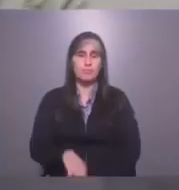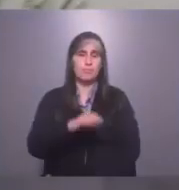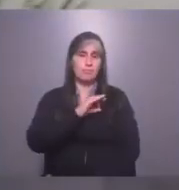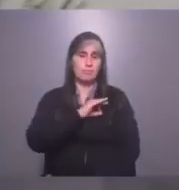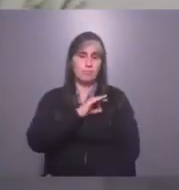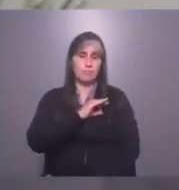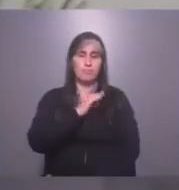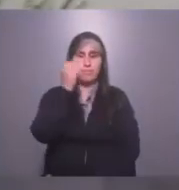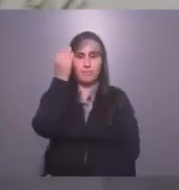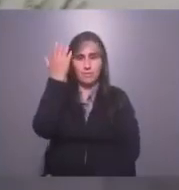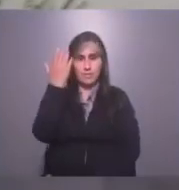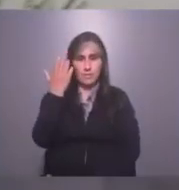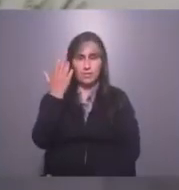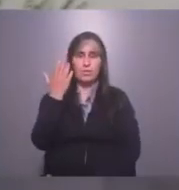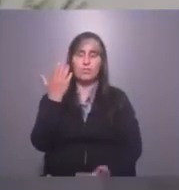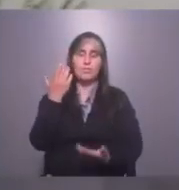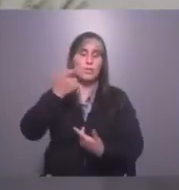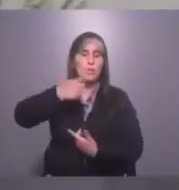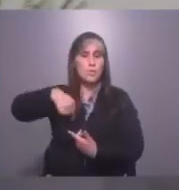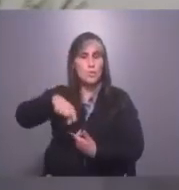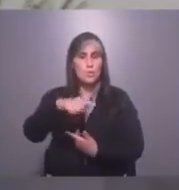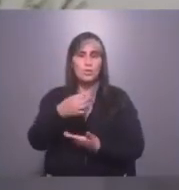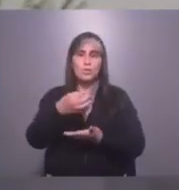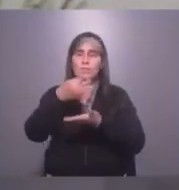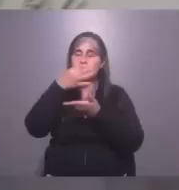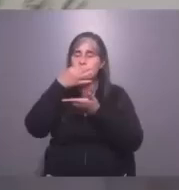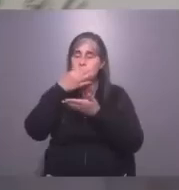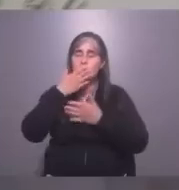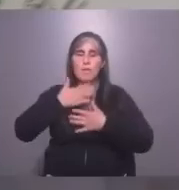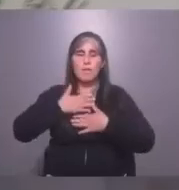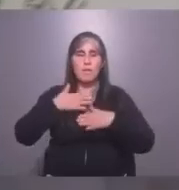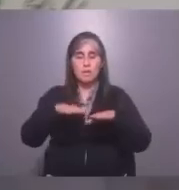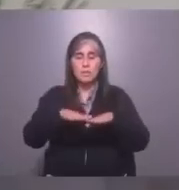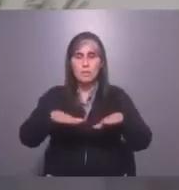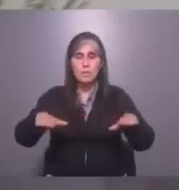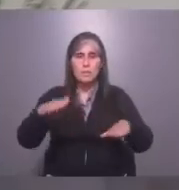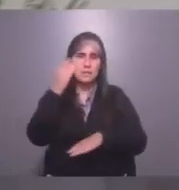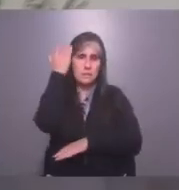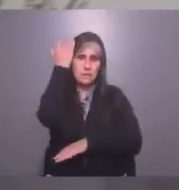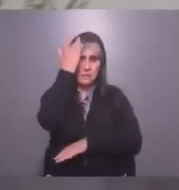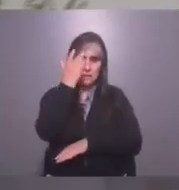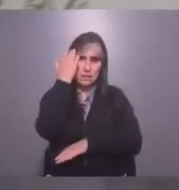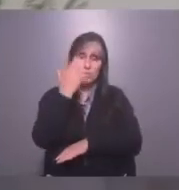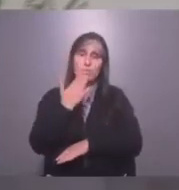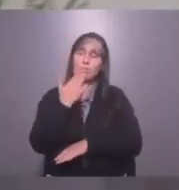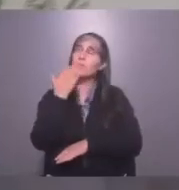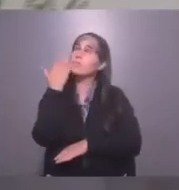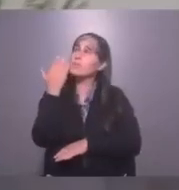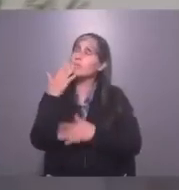Senhor, que nos alimentais a vossa mesa santa, humildemente vos